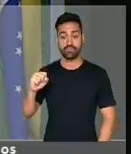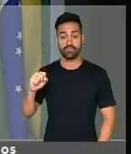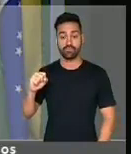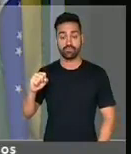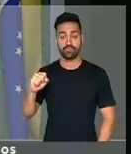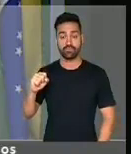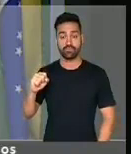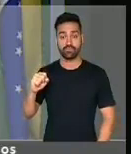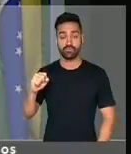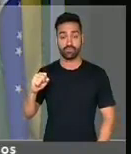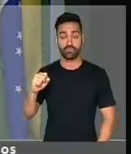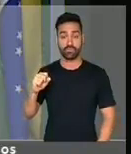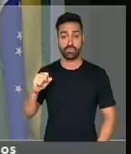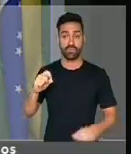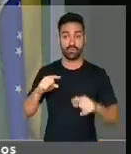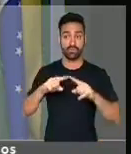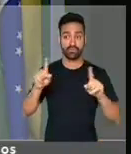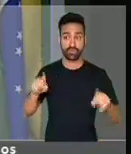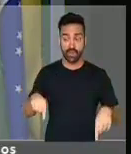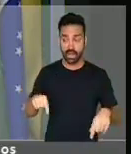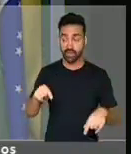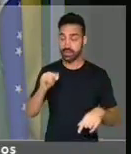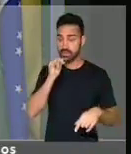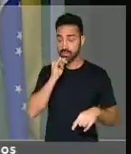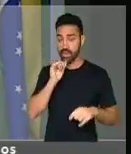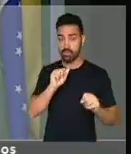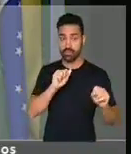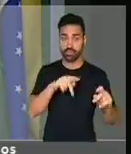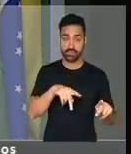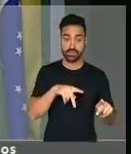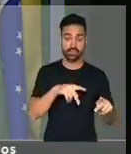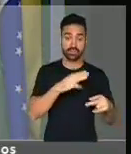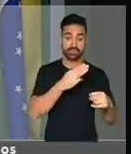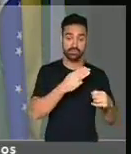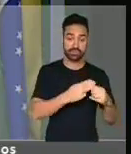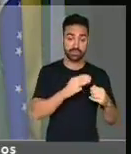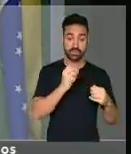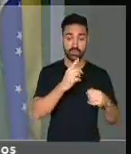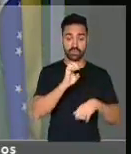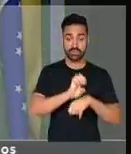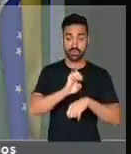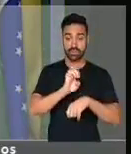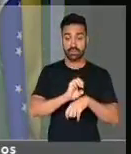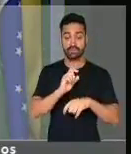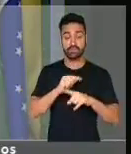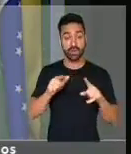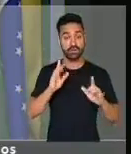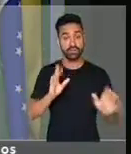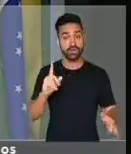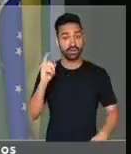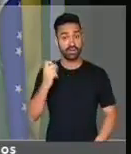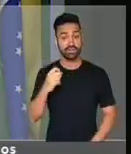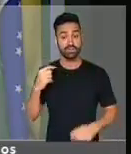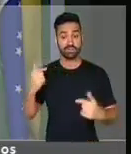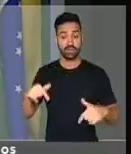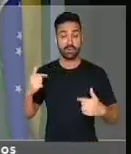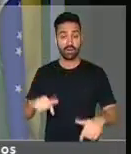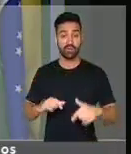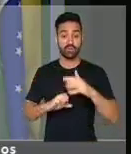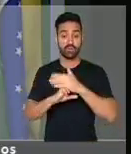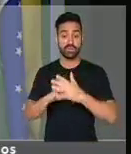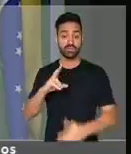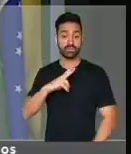com relação aos funcionários que se aposentam pelo município, pelo Estado, e que trabalharam na iniciativa